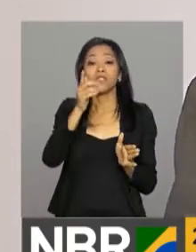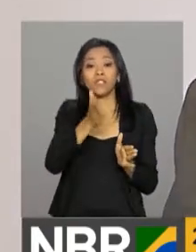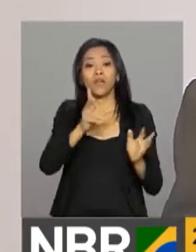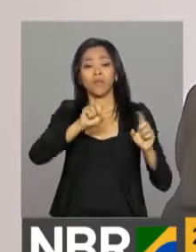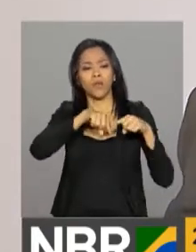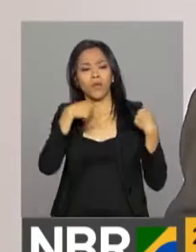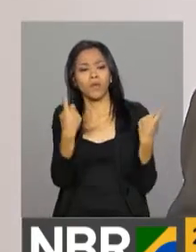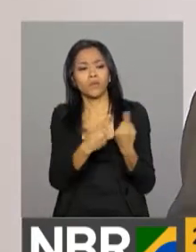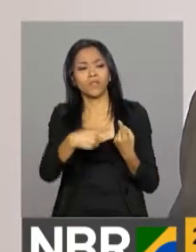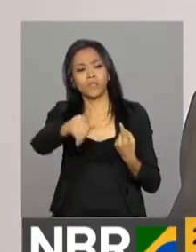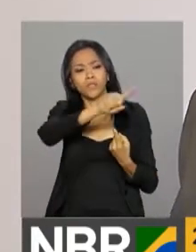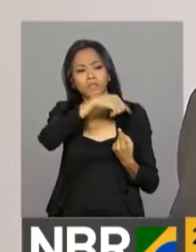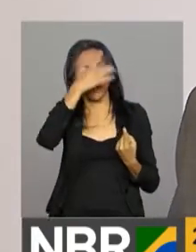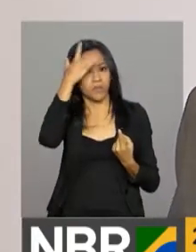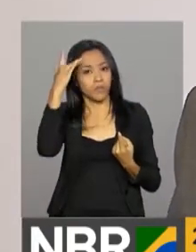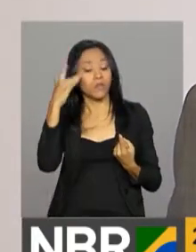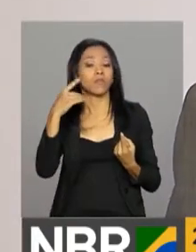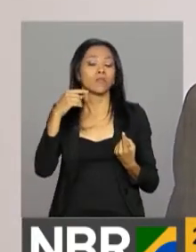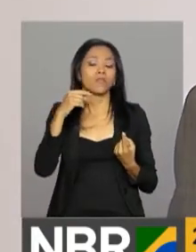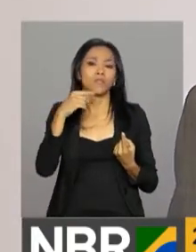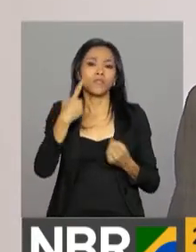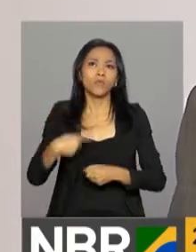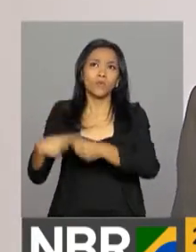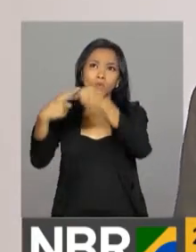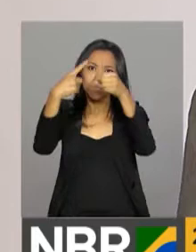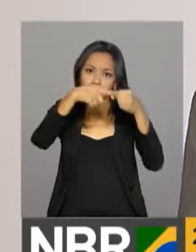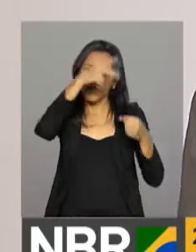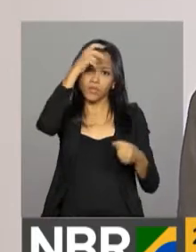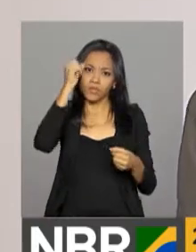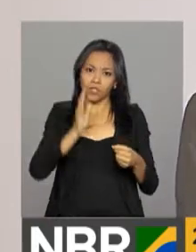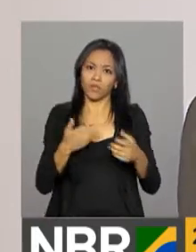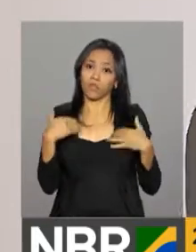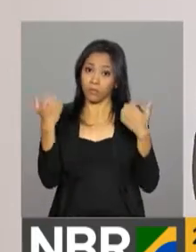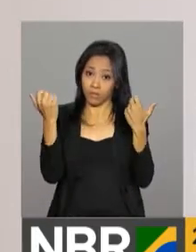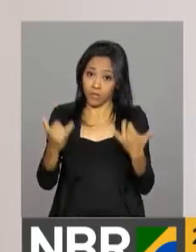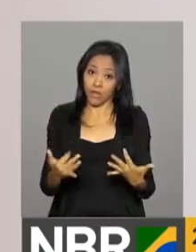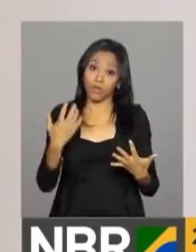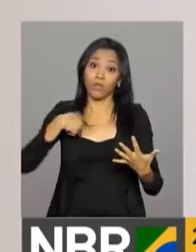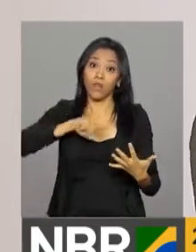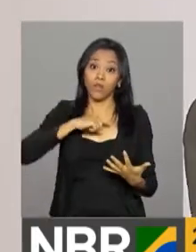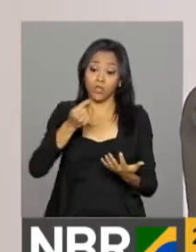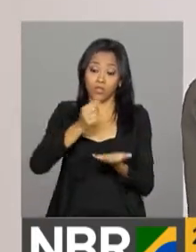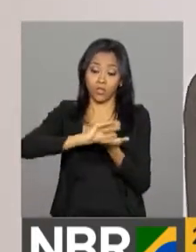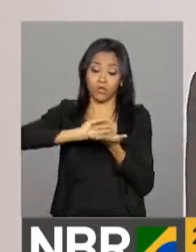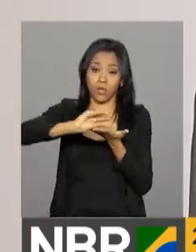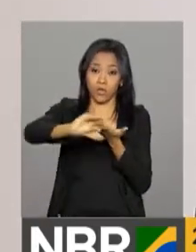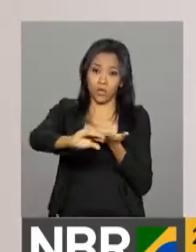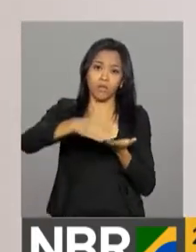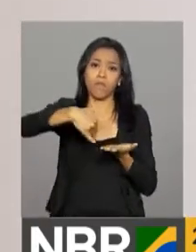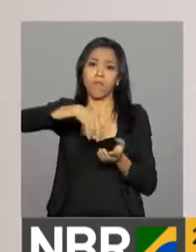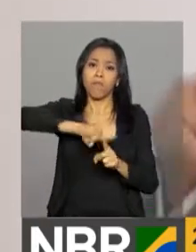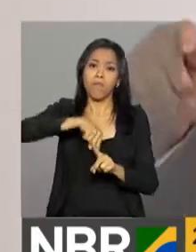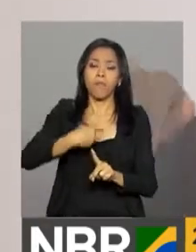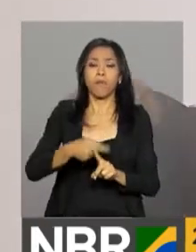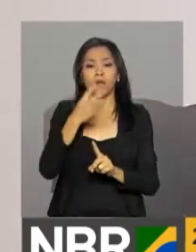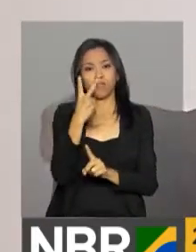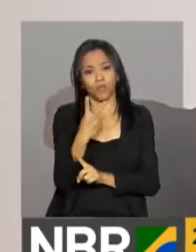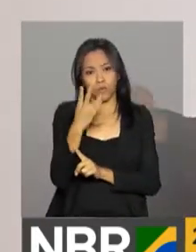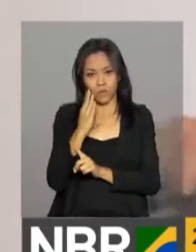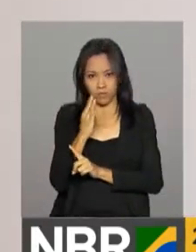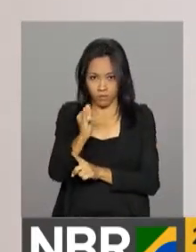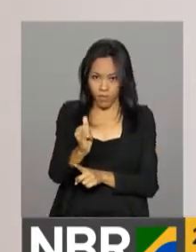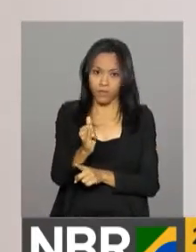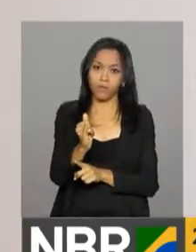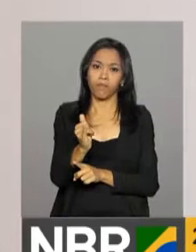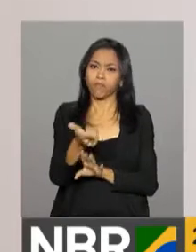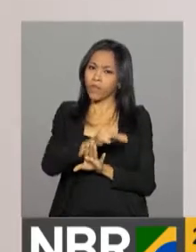insuperáveis nos municípios que me foram relatados nós estamos liberando o governador mas 2 bilhões agora